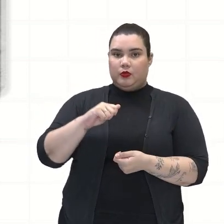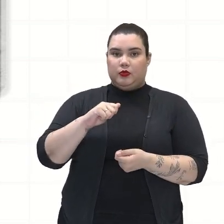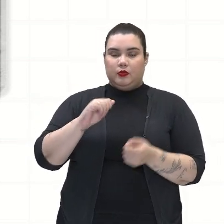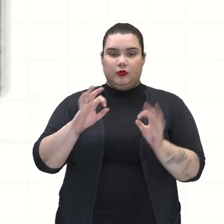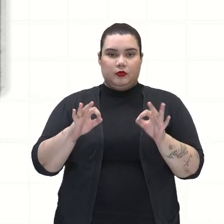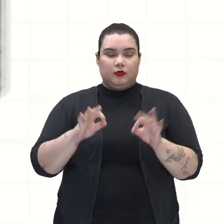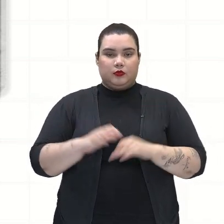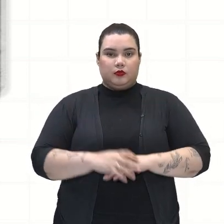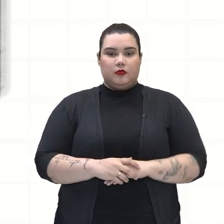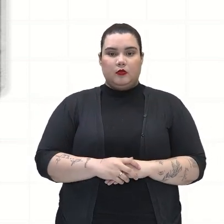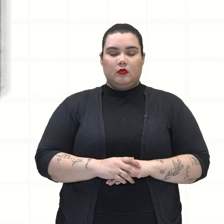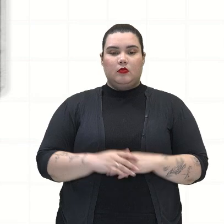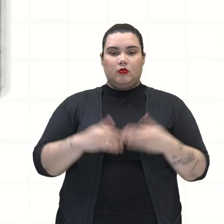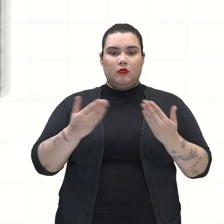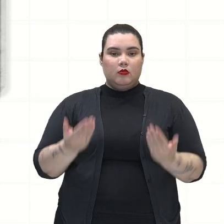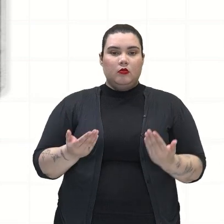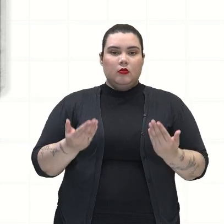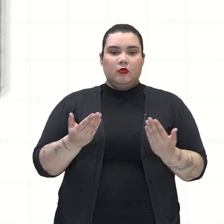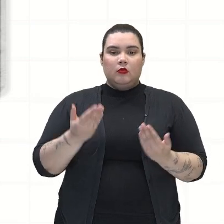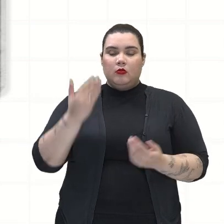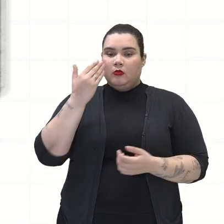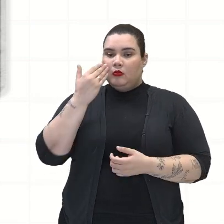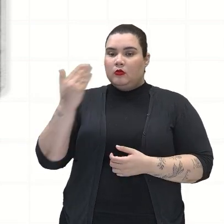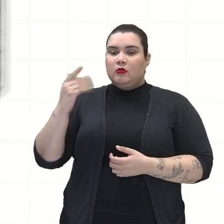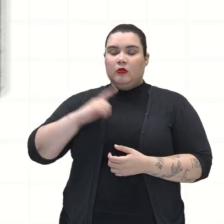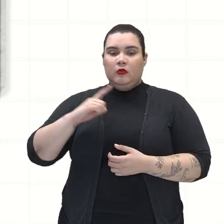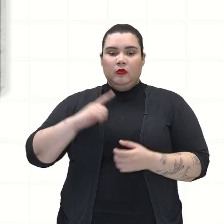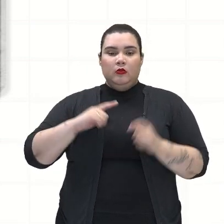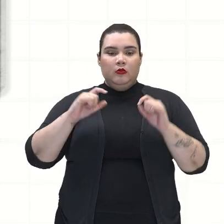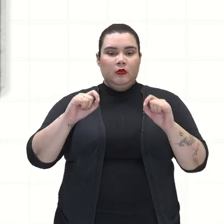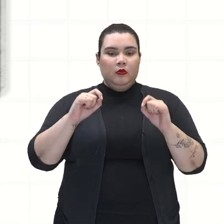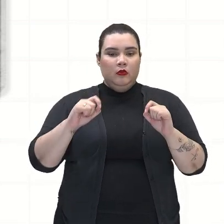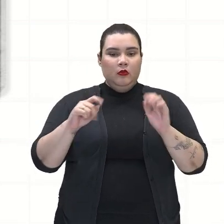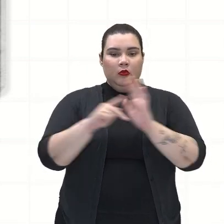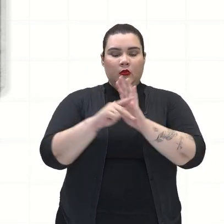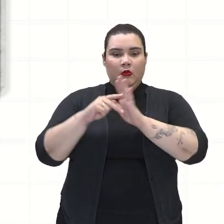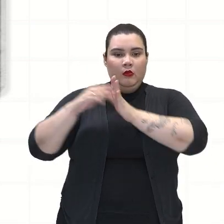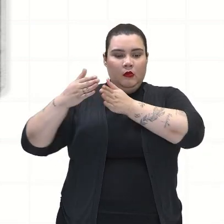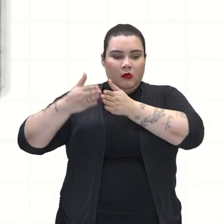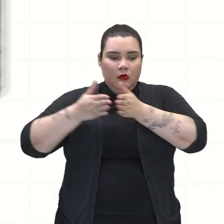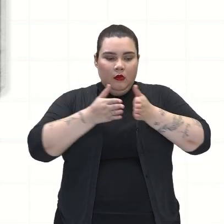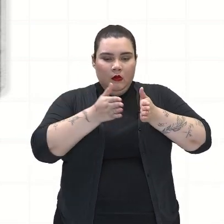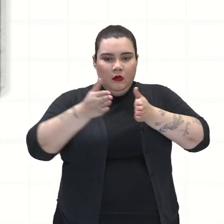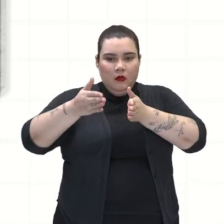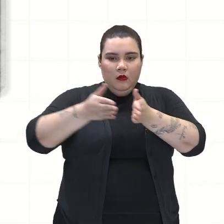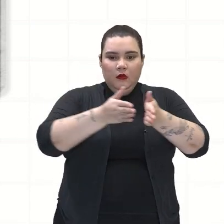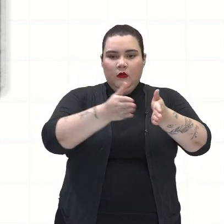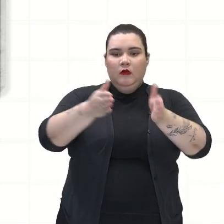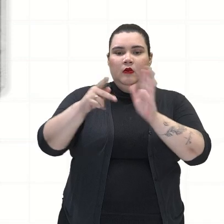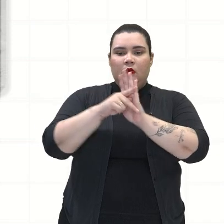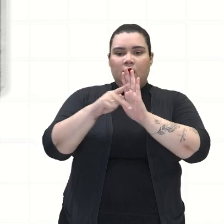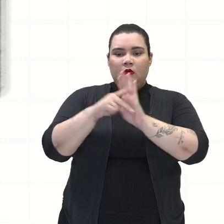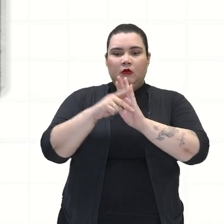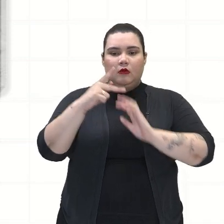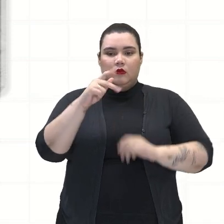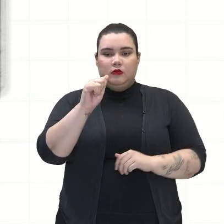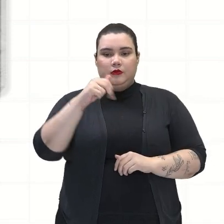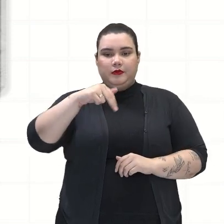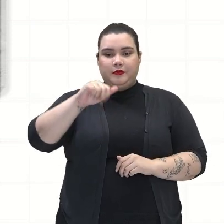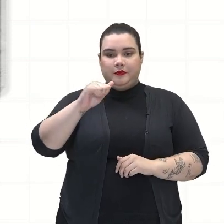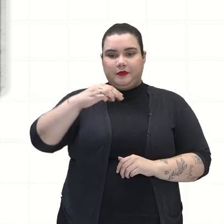E aqui nós temos, né, um trecho do Canal do Panamá sendo construído, né,